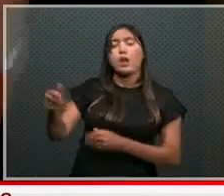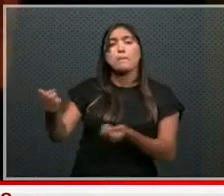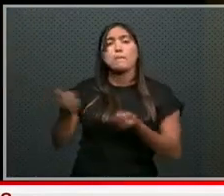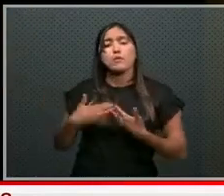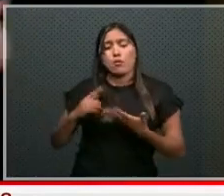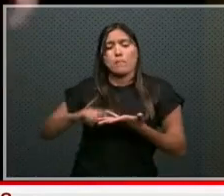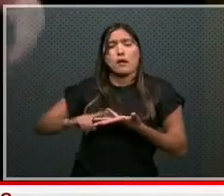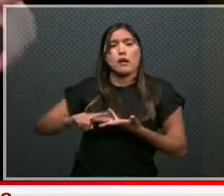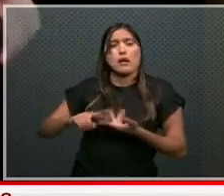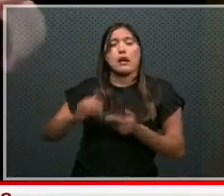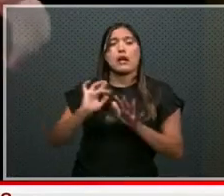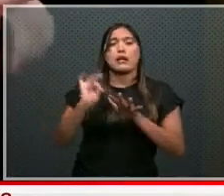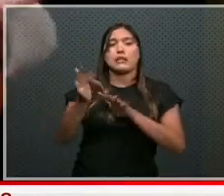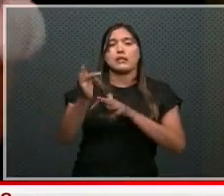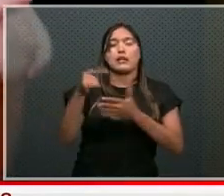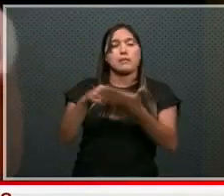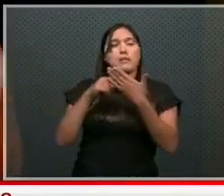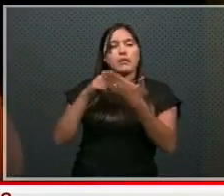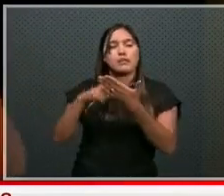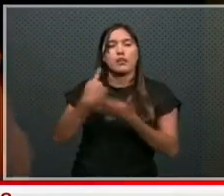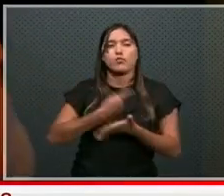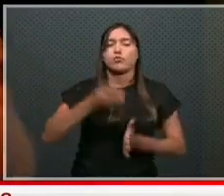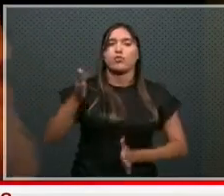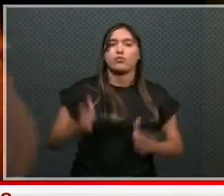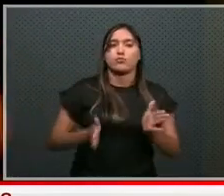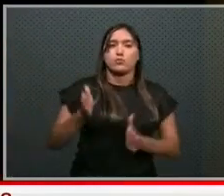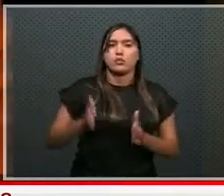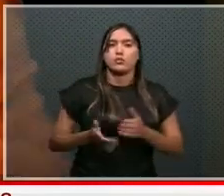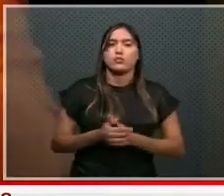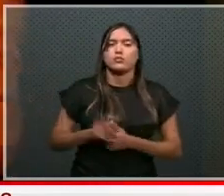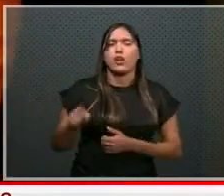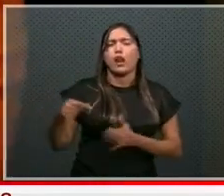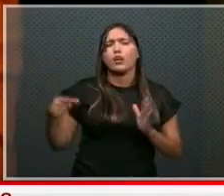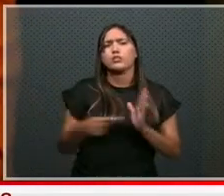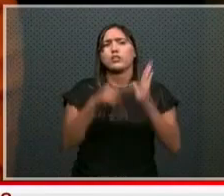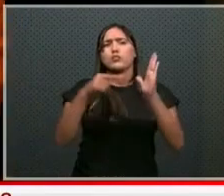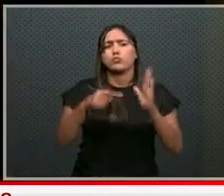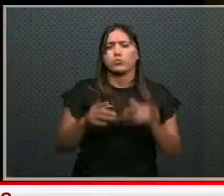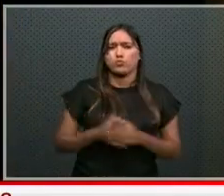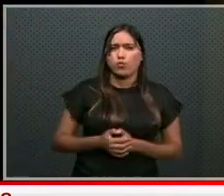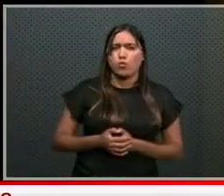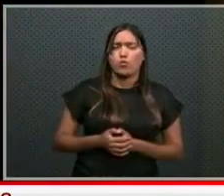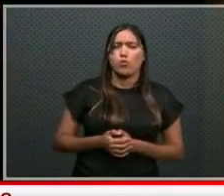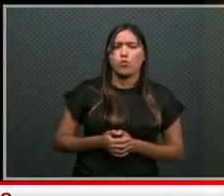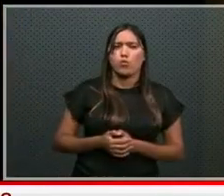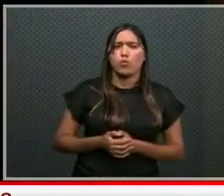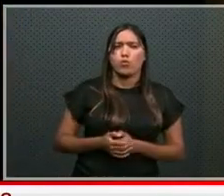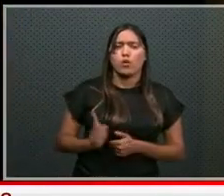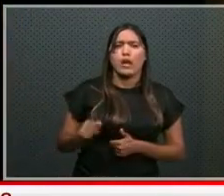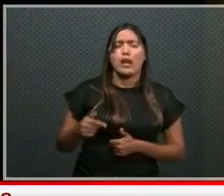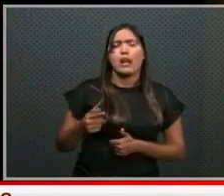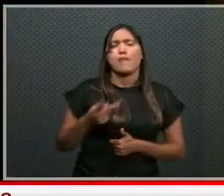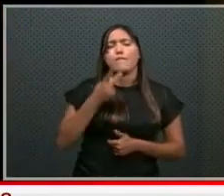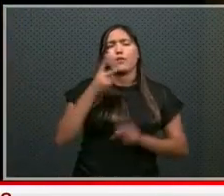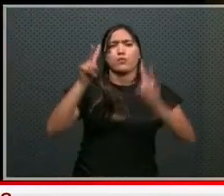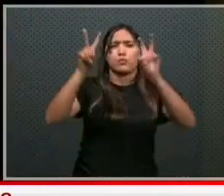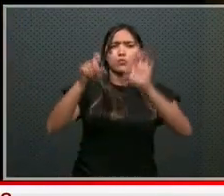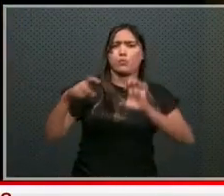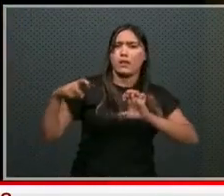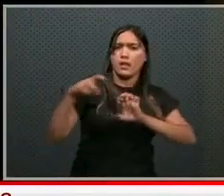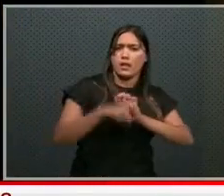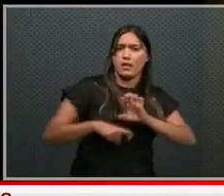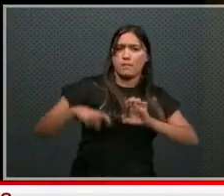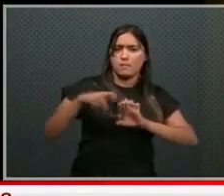as demandas através das redes sociais para o nosso mandato fez as denúncias trouxe as demandas de interesse da Embrapa